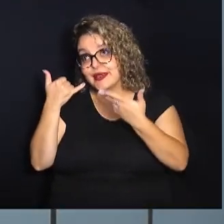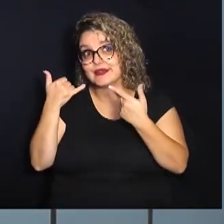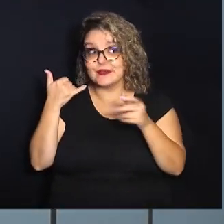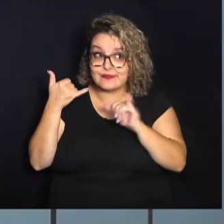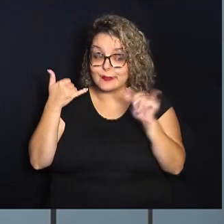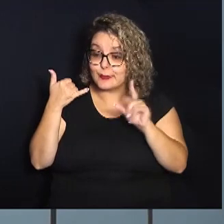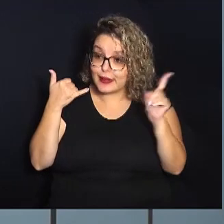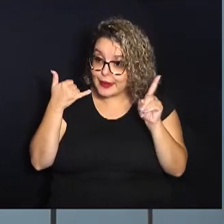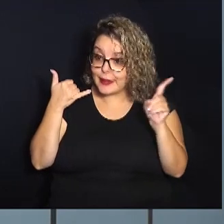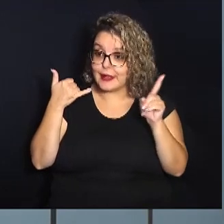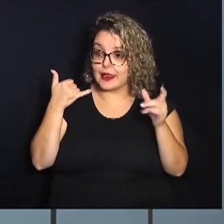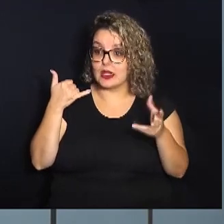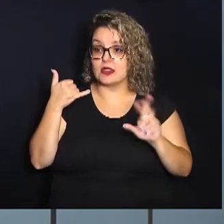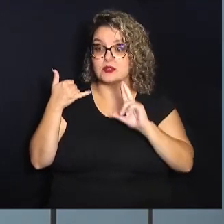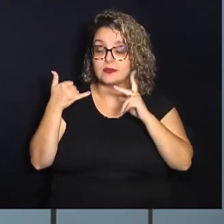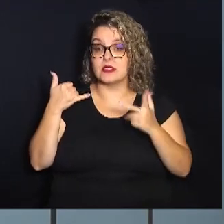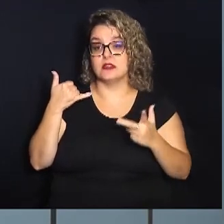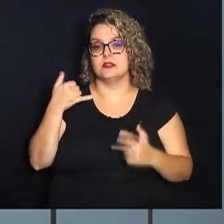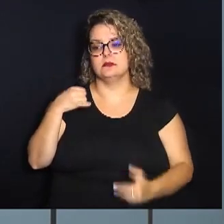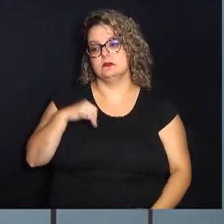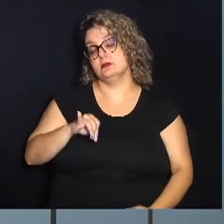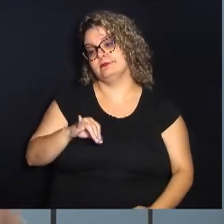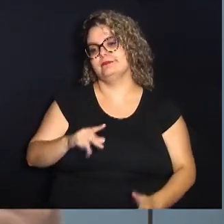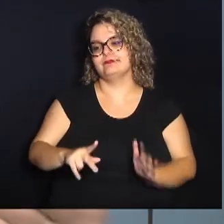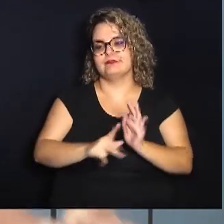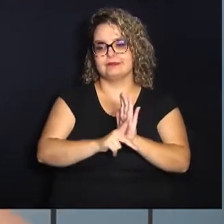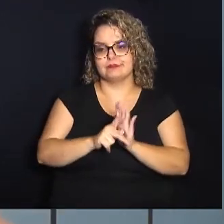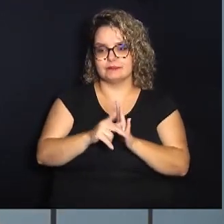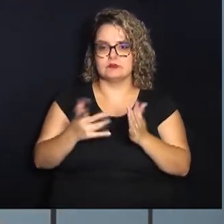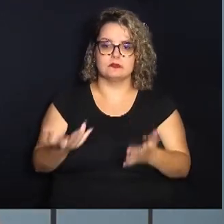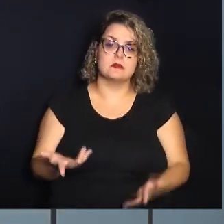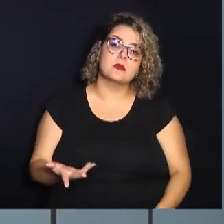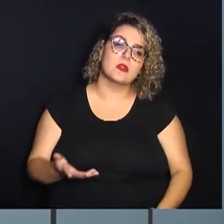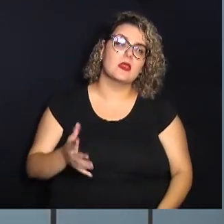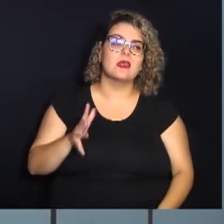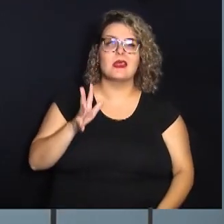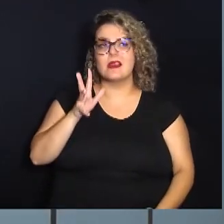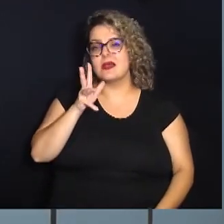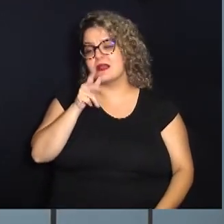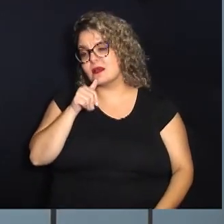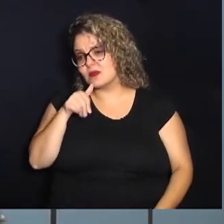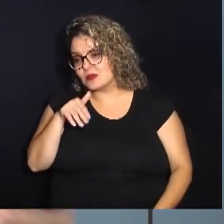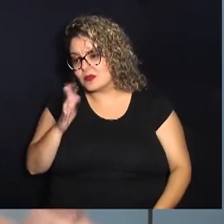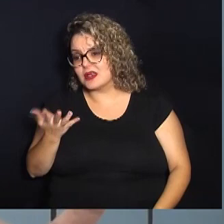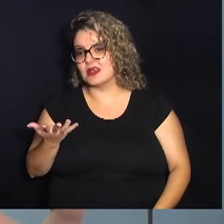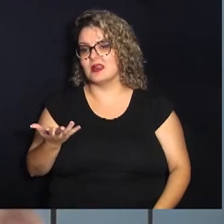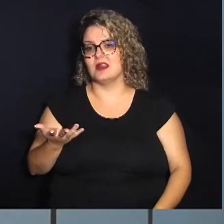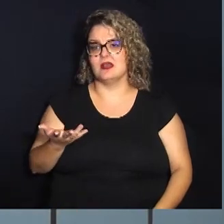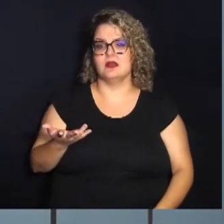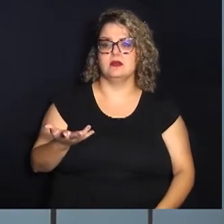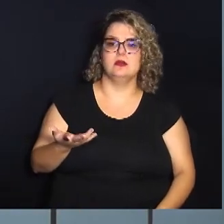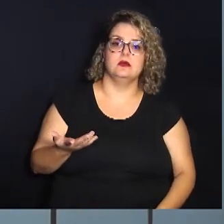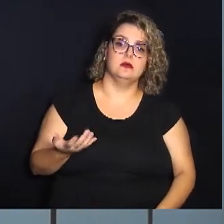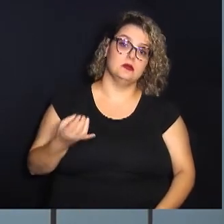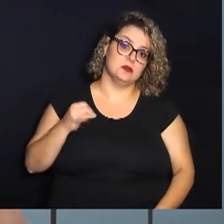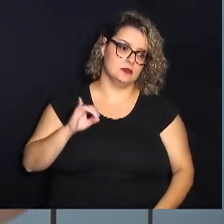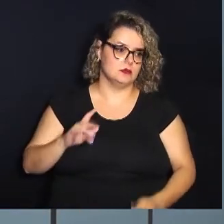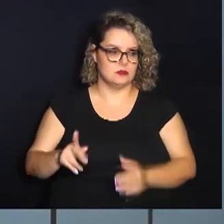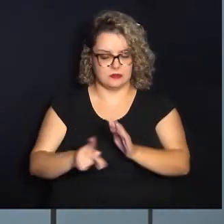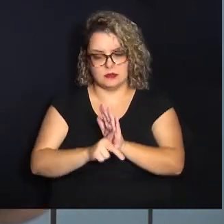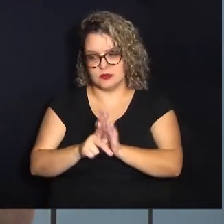é o mais rápido, porque se você for fazer um projeto, o projeto é muito mais demorado, a não ser que você faça um